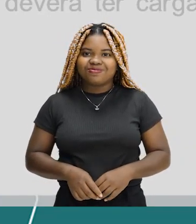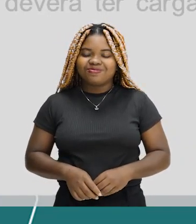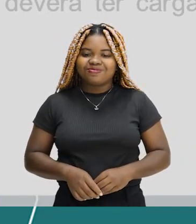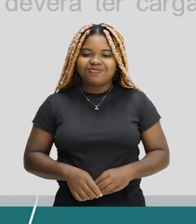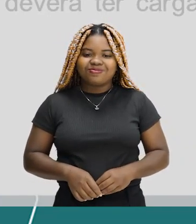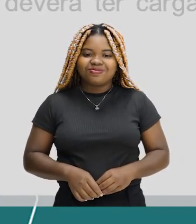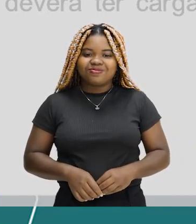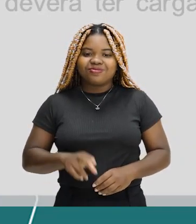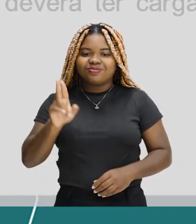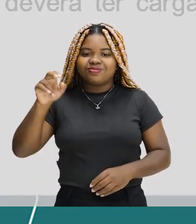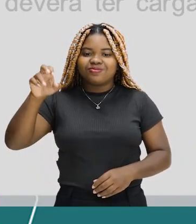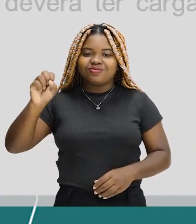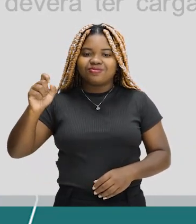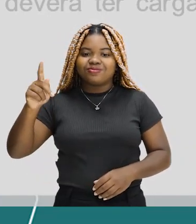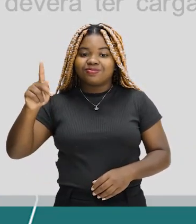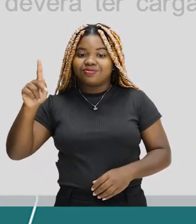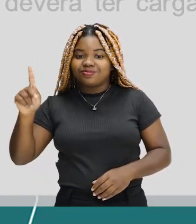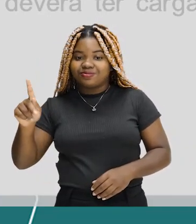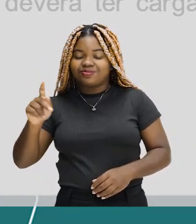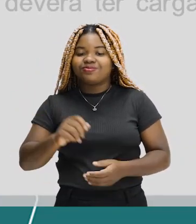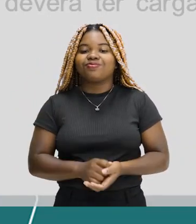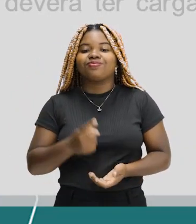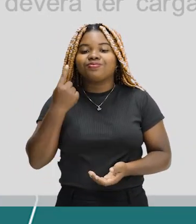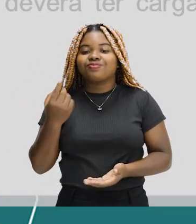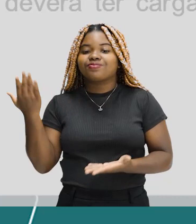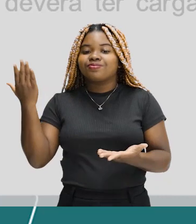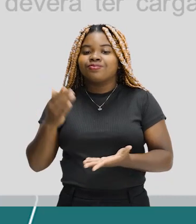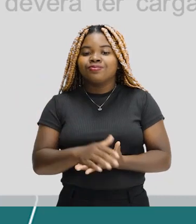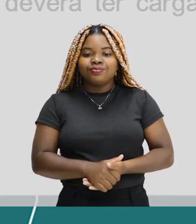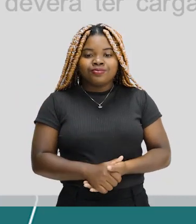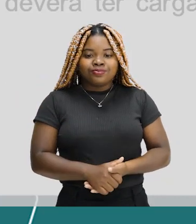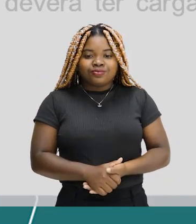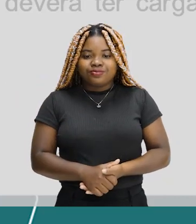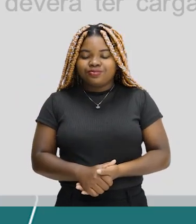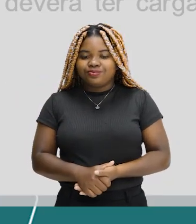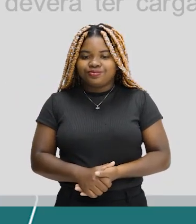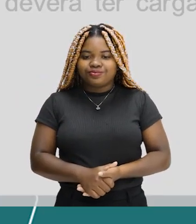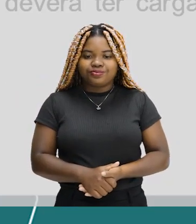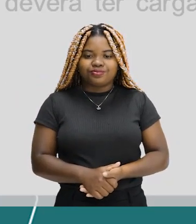da Unesp. Em 1990,